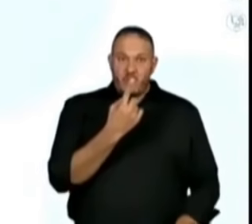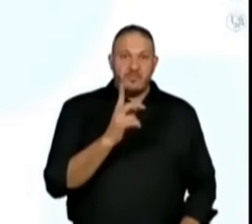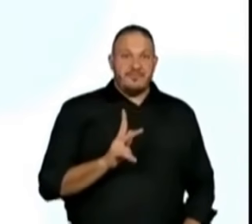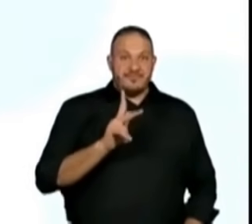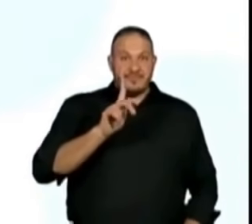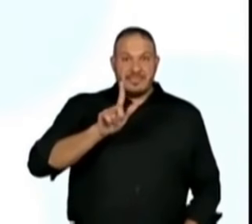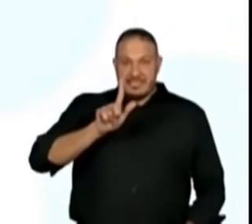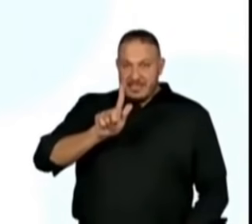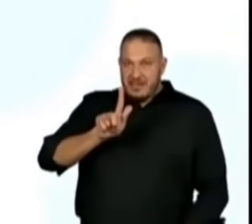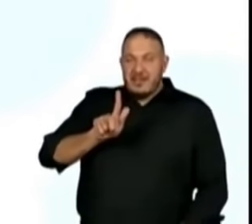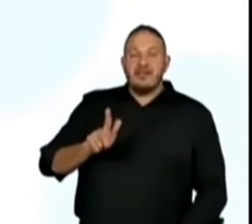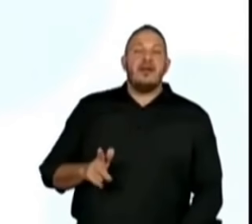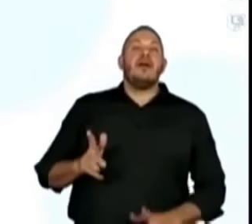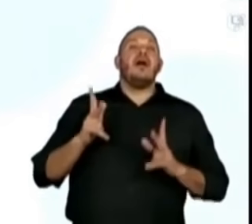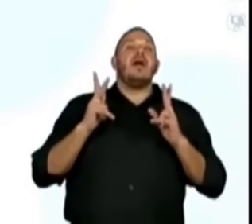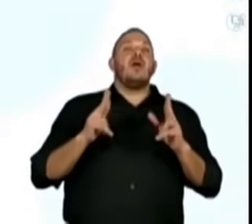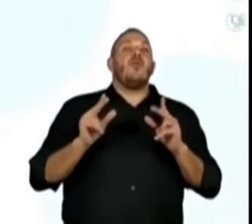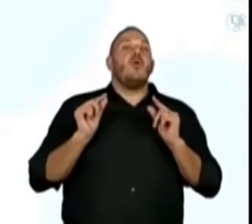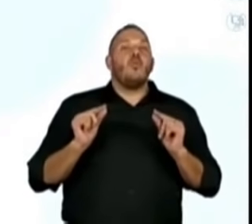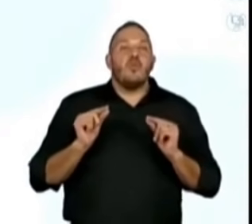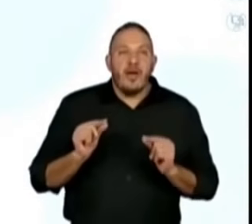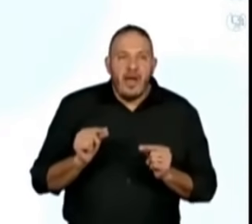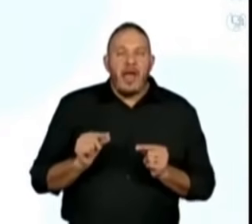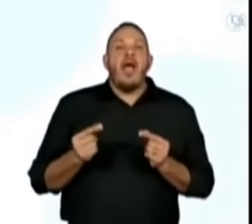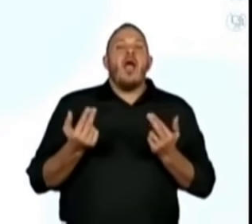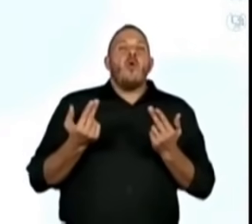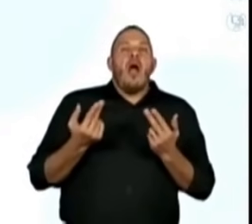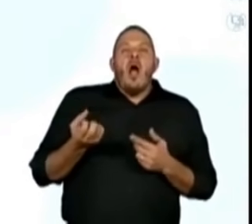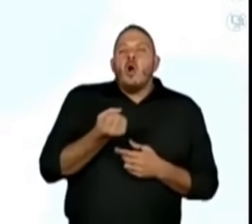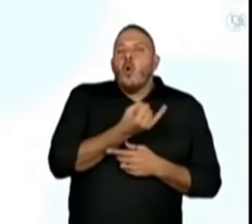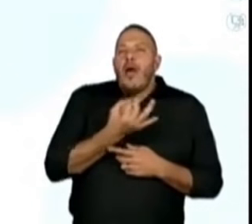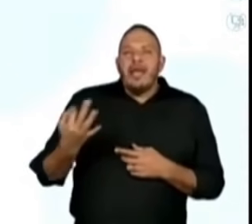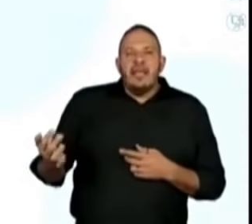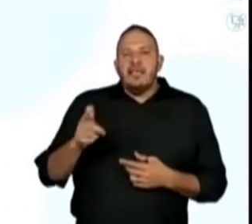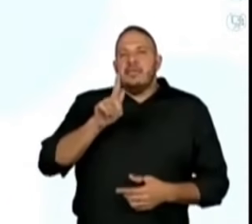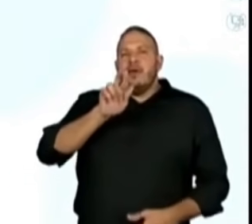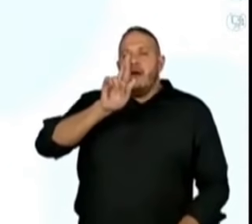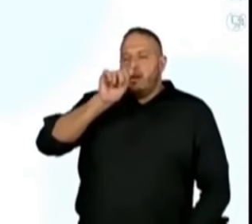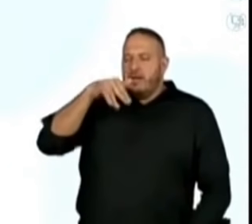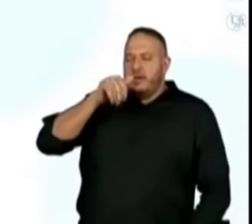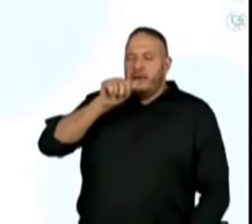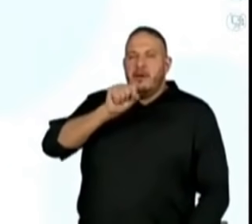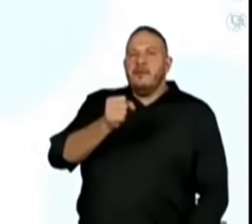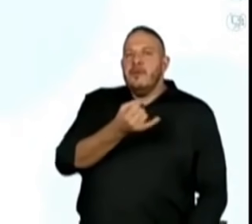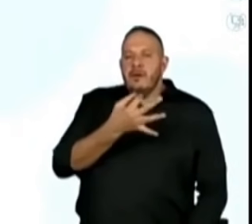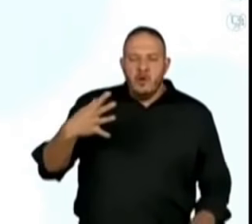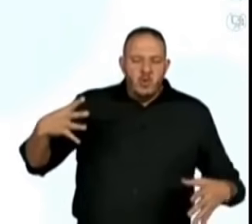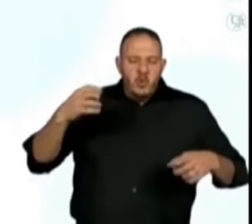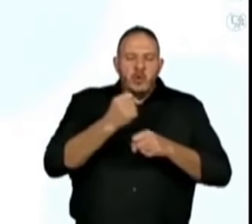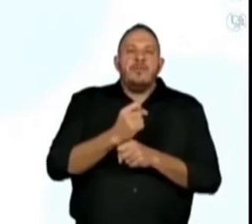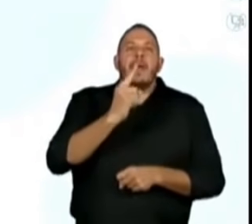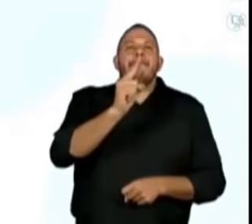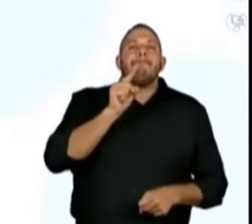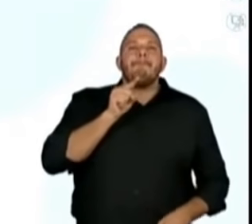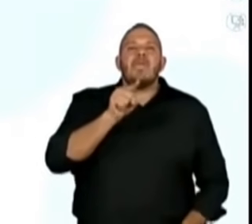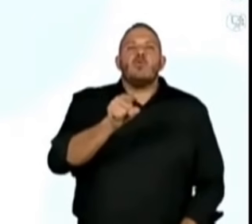1 quilo equivale, né? É igual a quantas gramas, pessoal? 1.000 gramas.